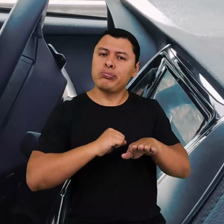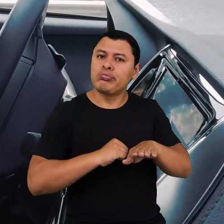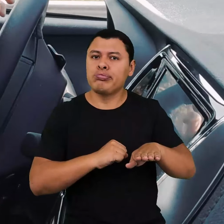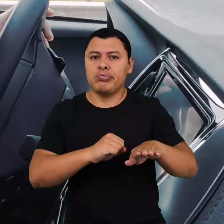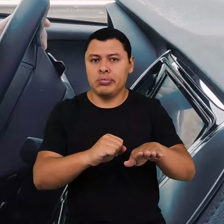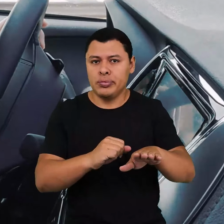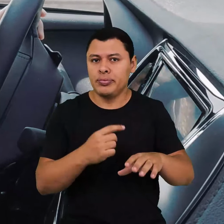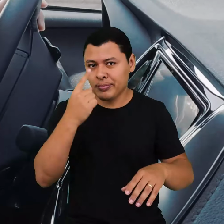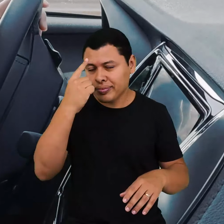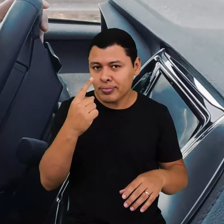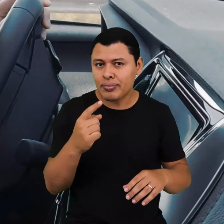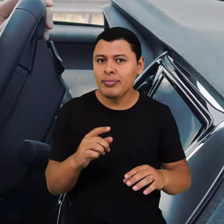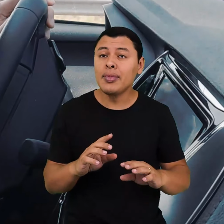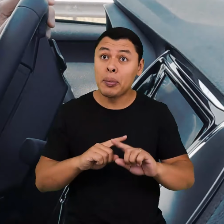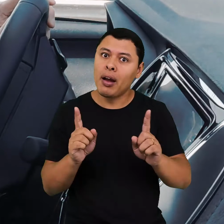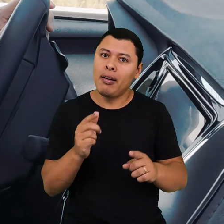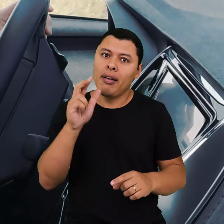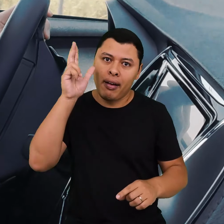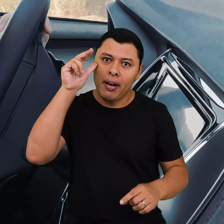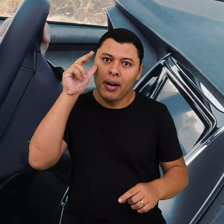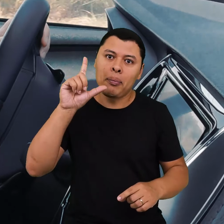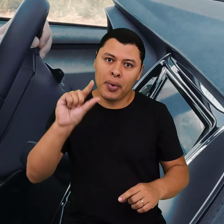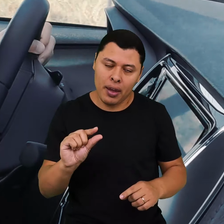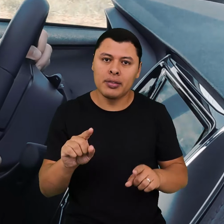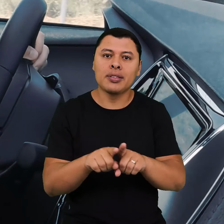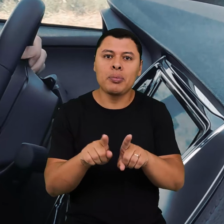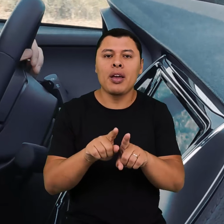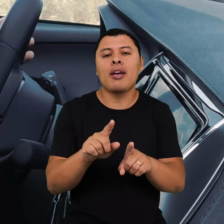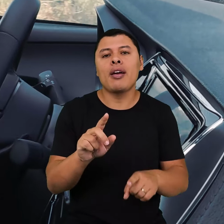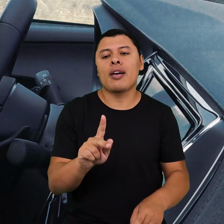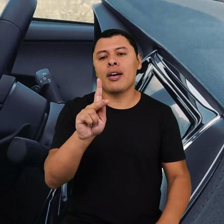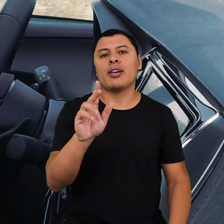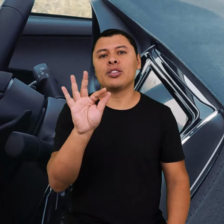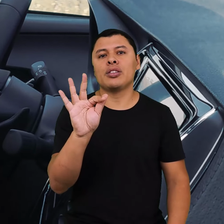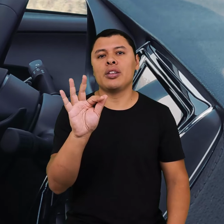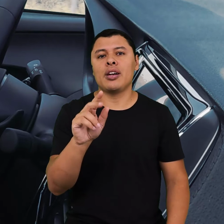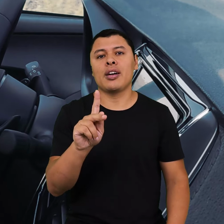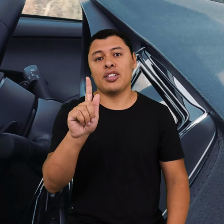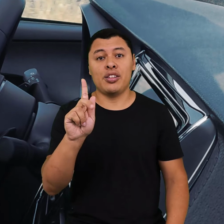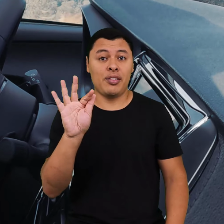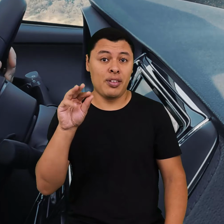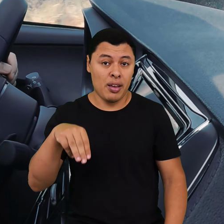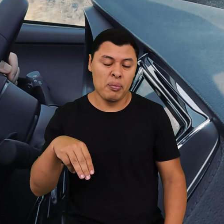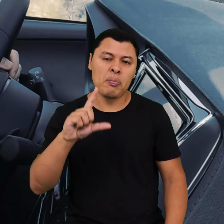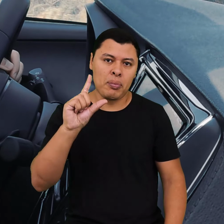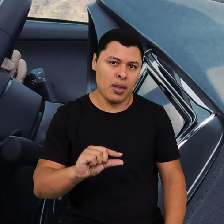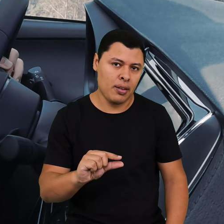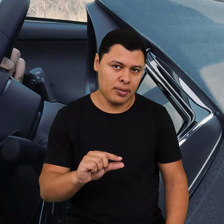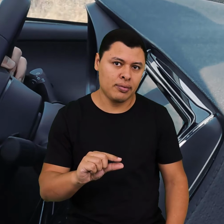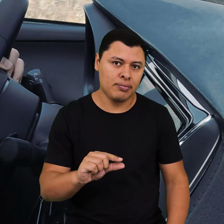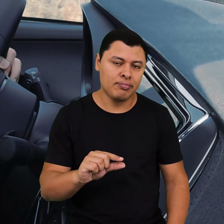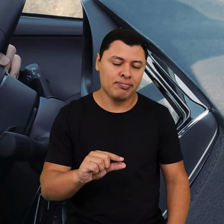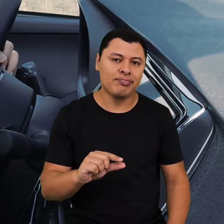diferença de mais ou menos 25% a menos de torque em relação ao Polo e 16 cavalos a menos em relação ao